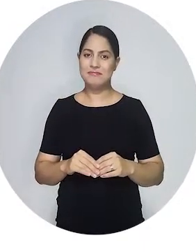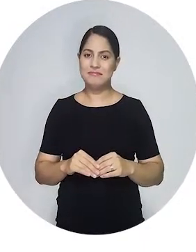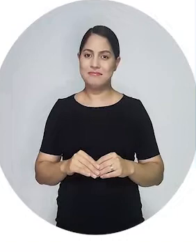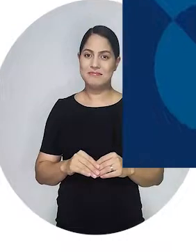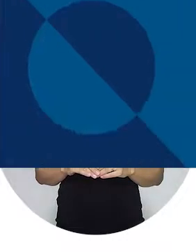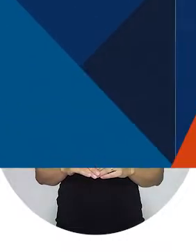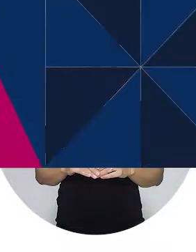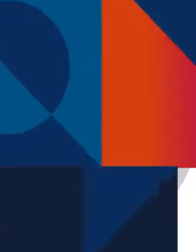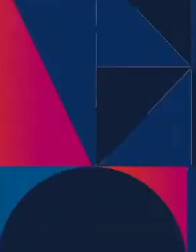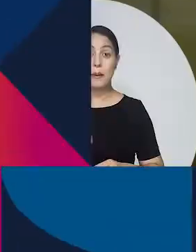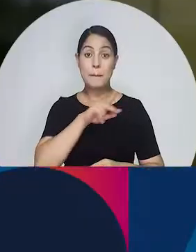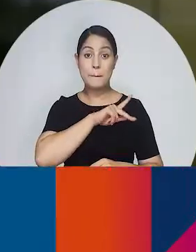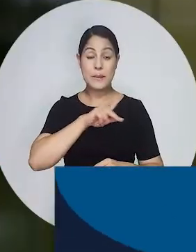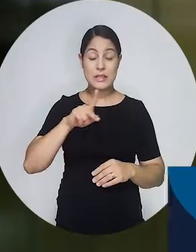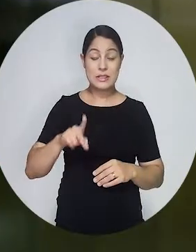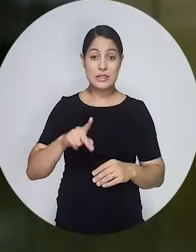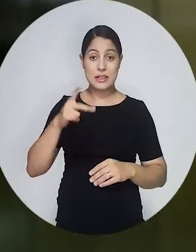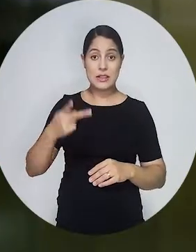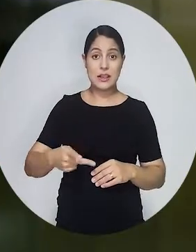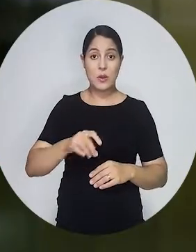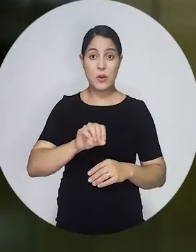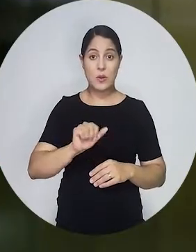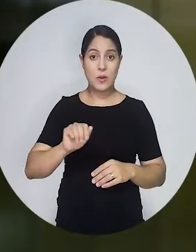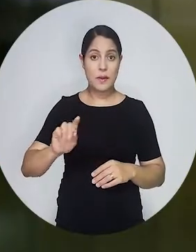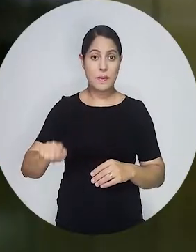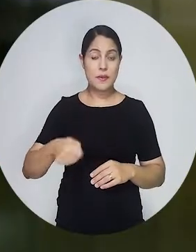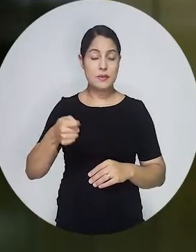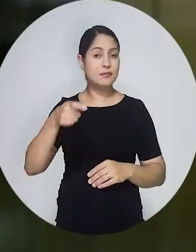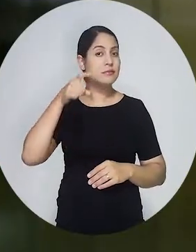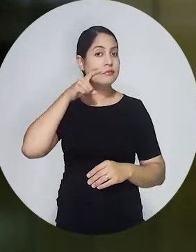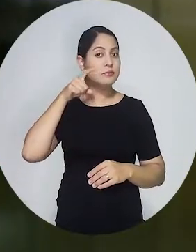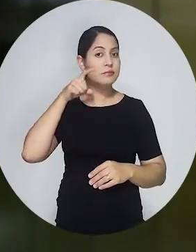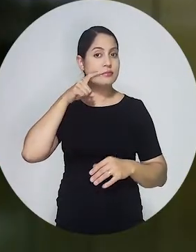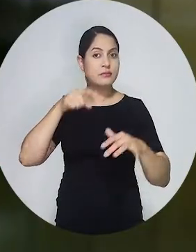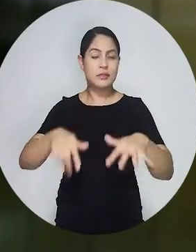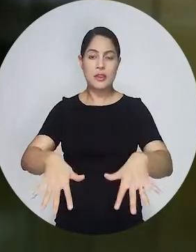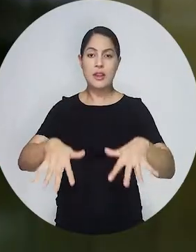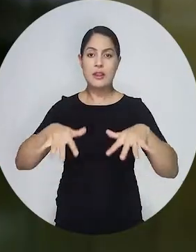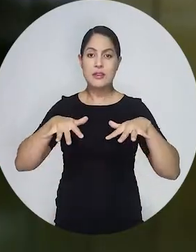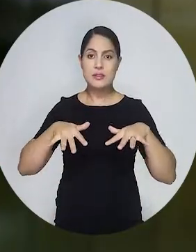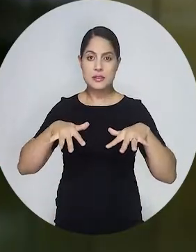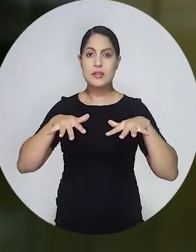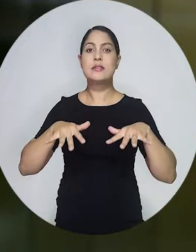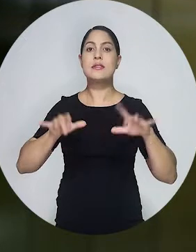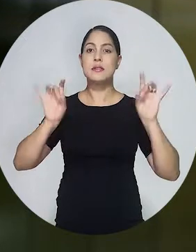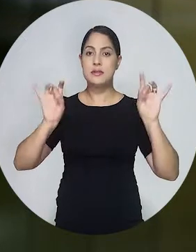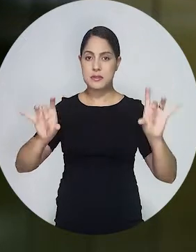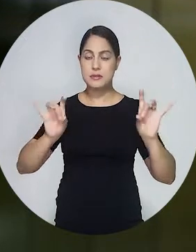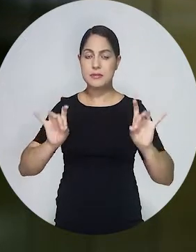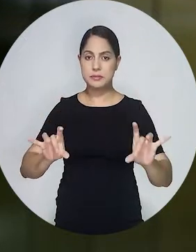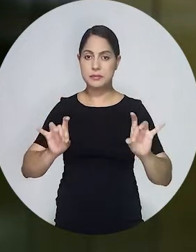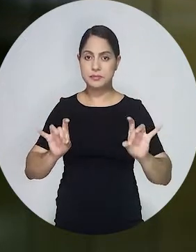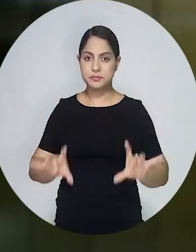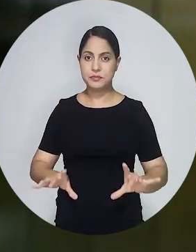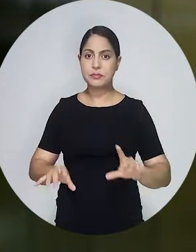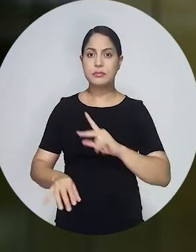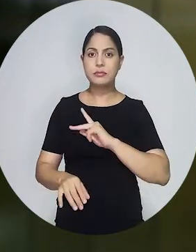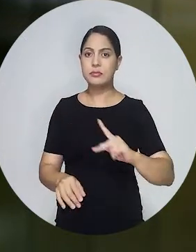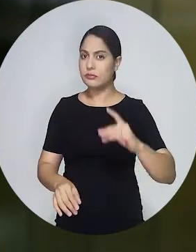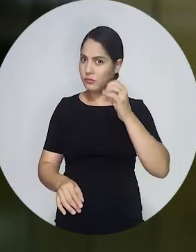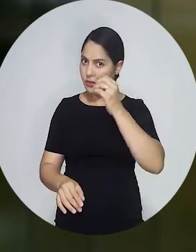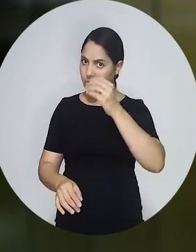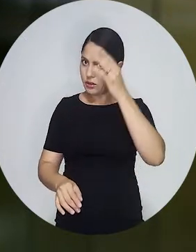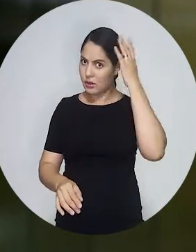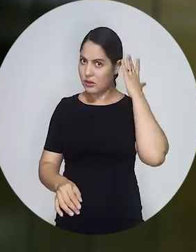independente. O presidente nacional da OAB, Beto Simonetti, esteve presente na última sessão plenária do